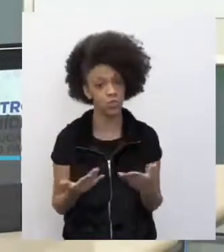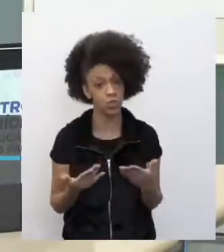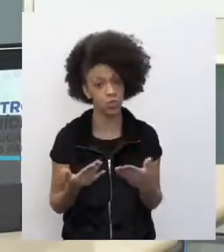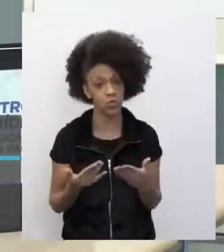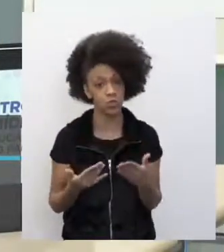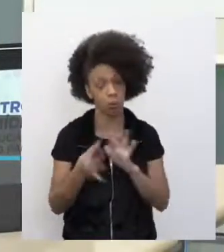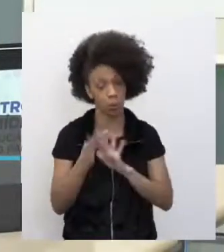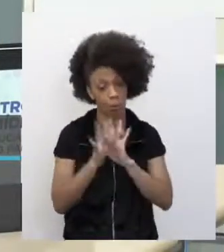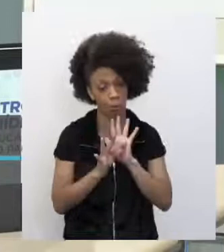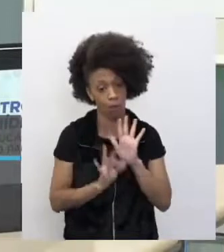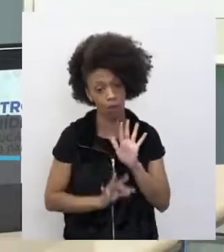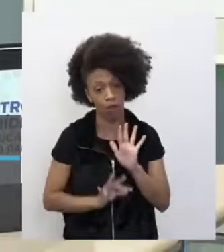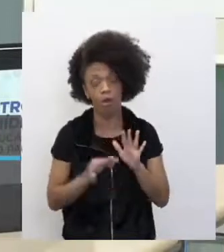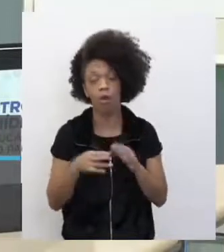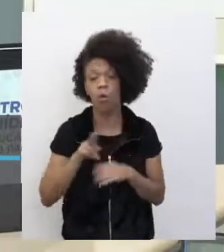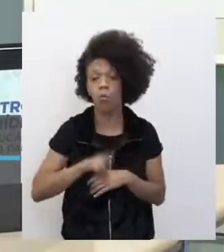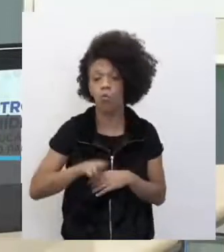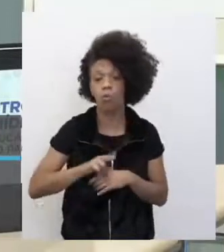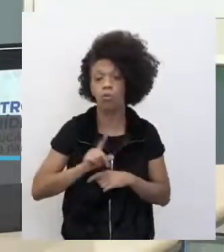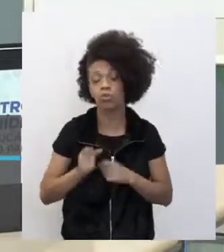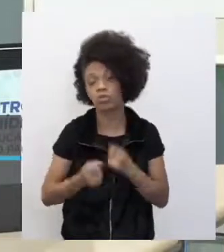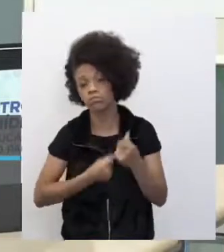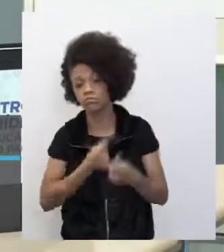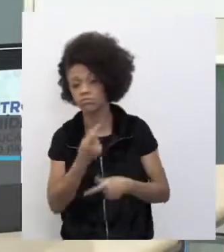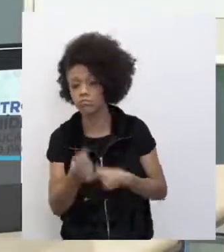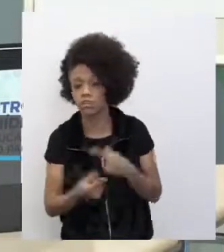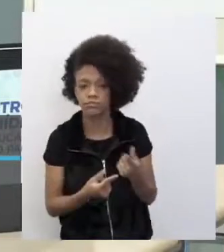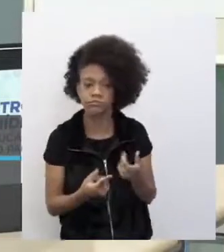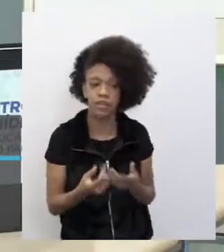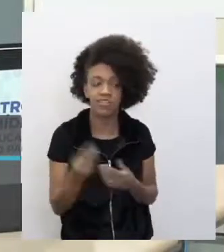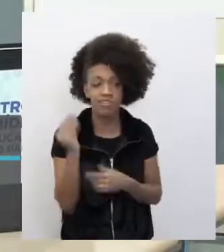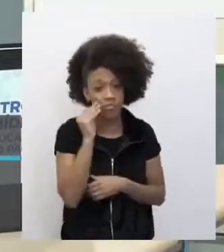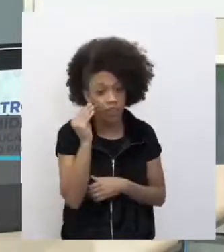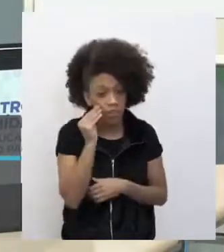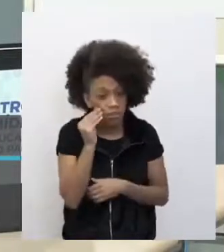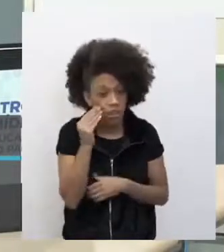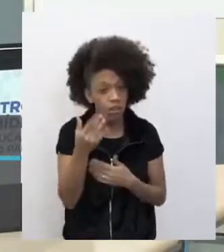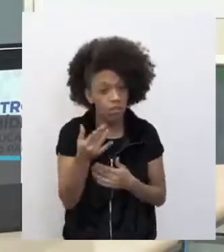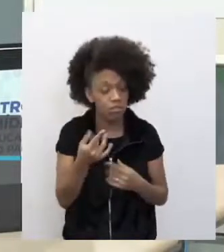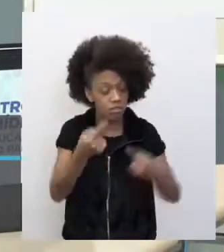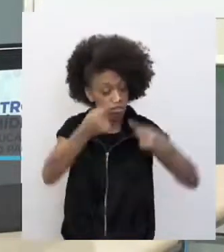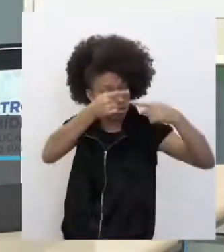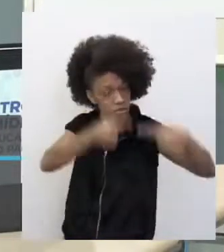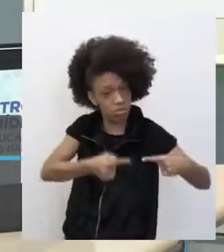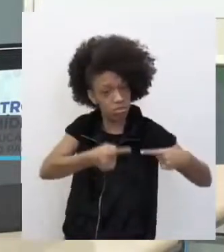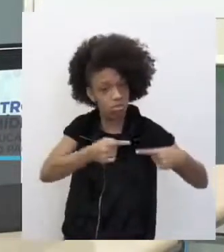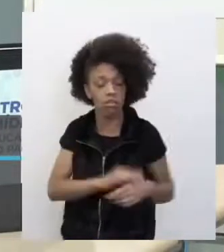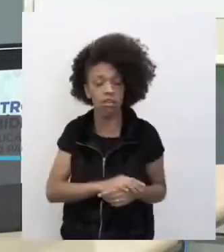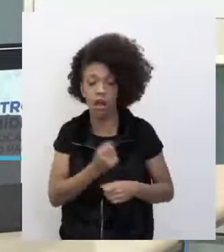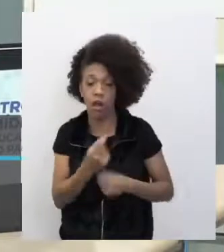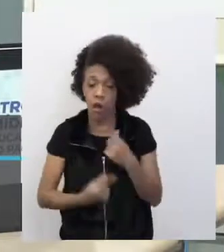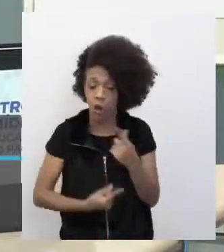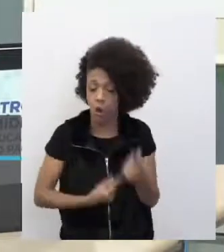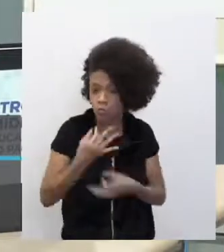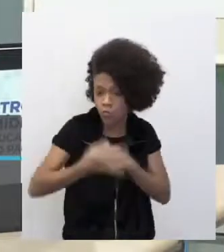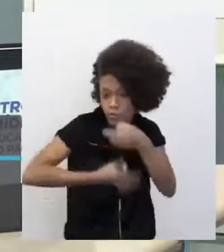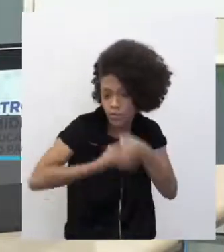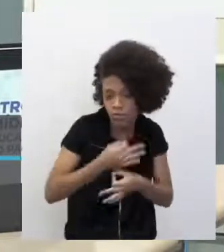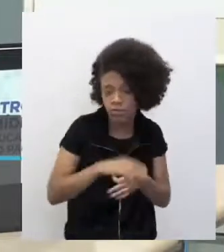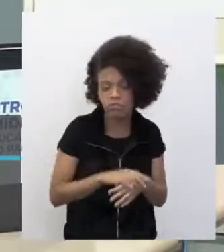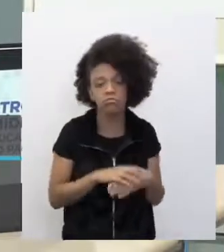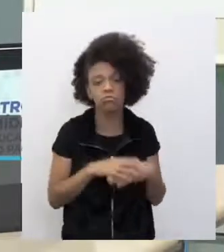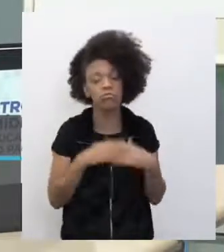tese ali, utilizando algumas, eu vou tentar defender com alguns pontos de vista. E aí